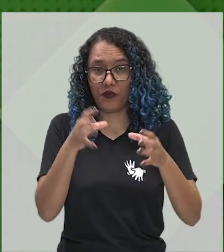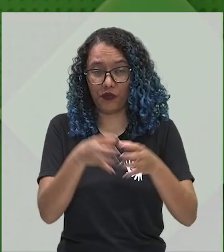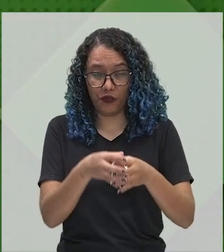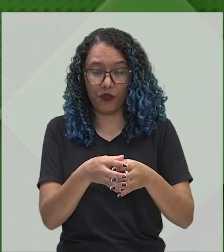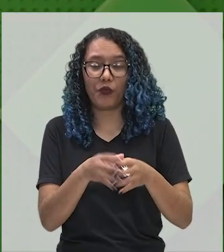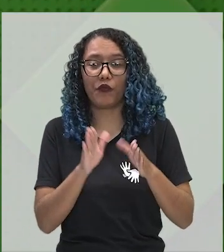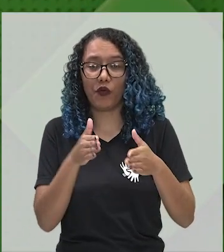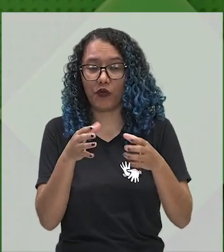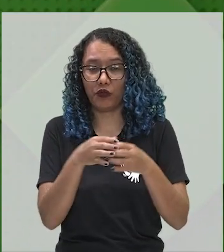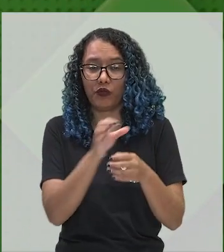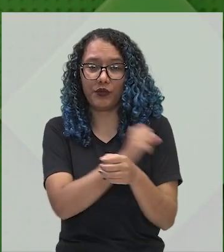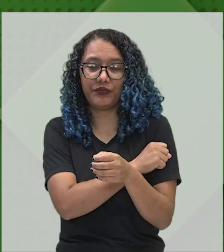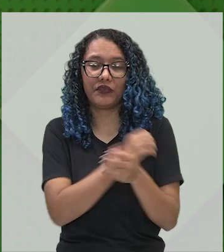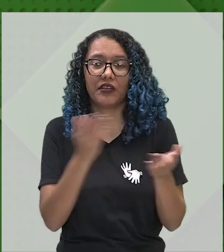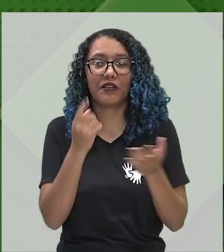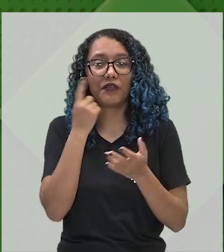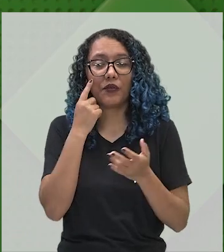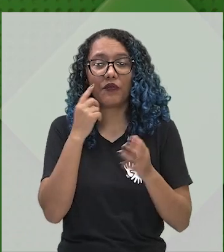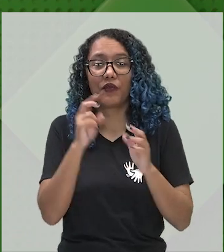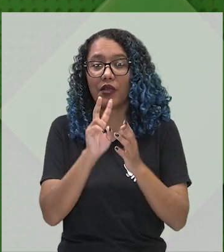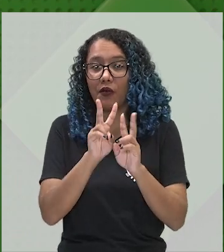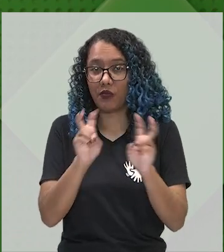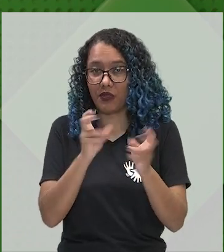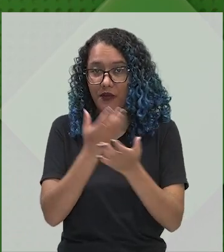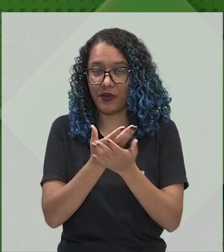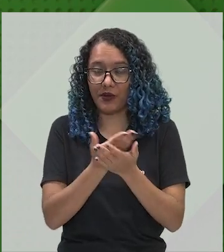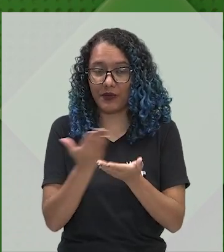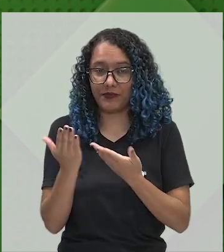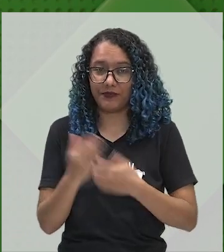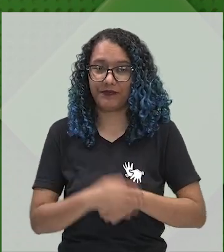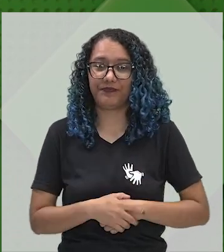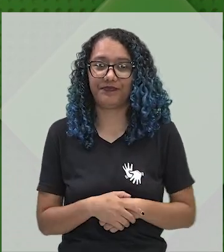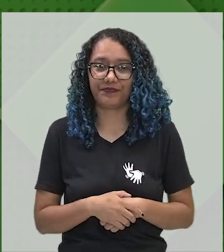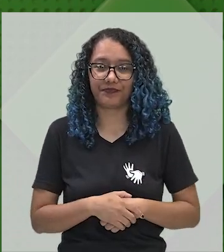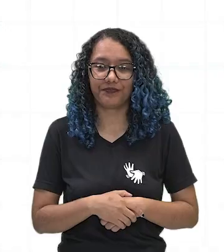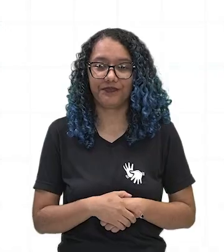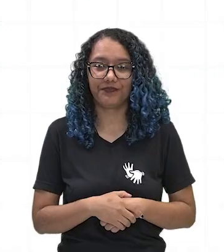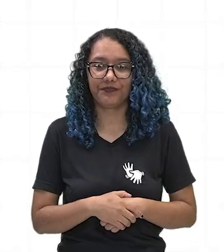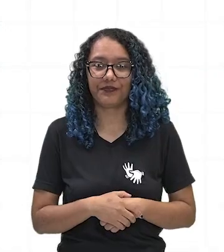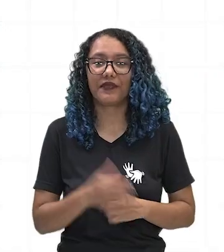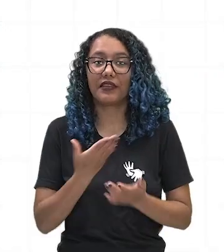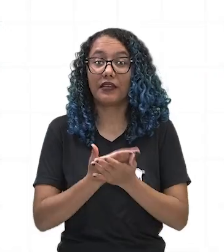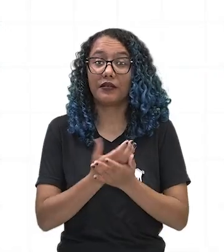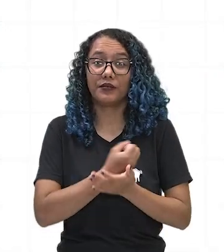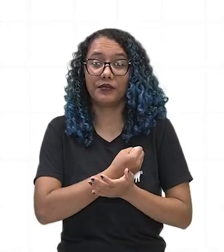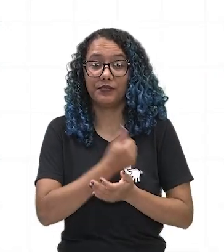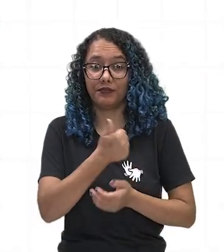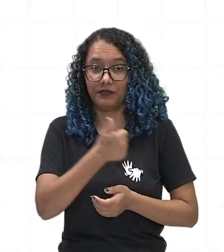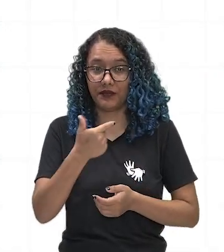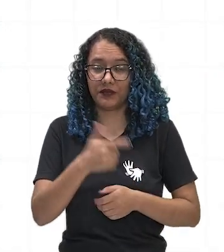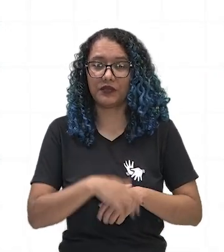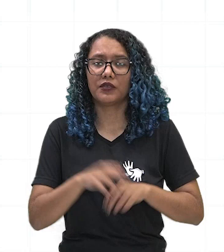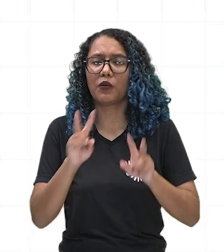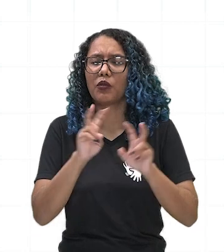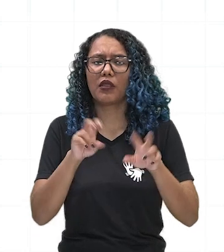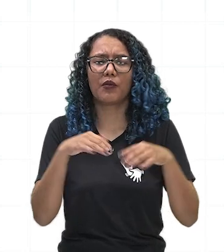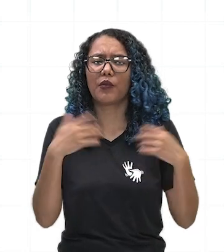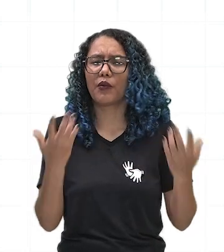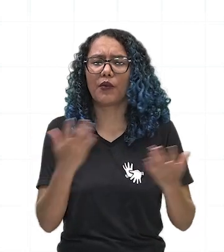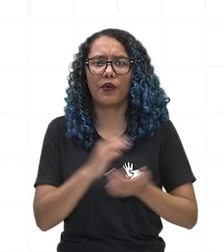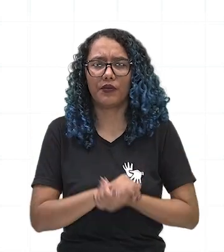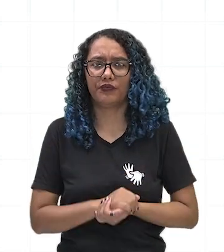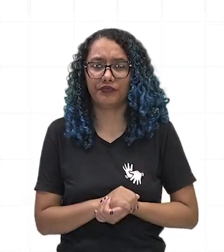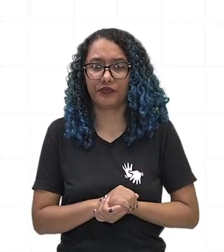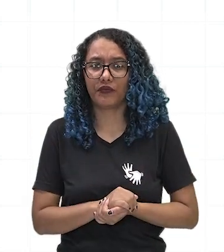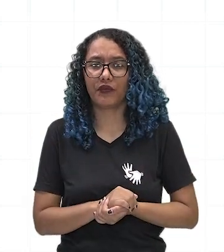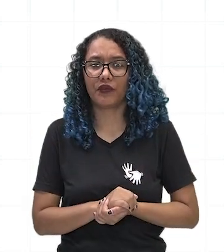o 8º ano. Vamos então ver qual é o nosso objeto de conhecimento da nossa aula? Na aula de número 12, nós temos aí